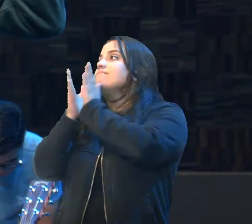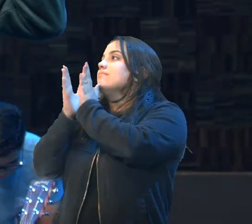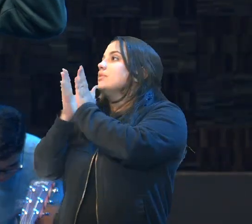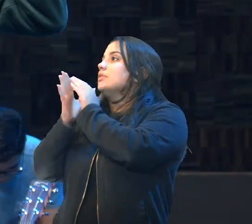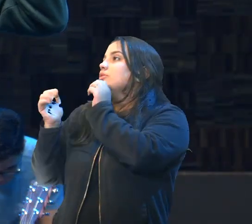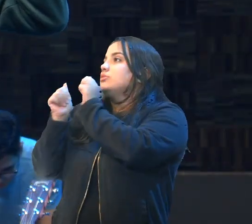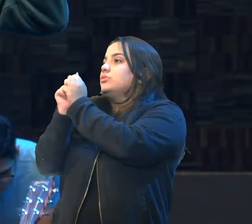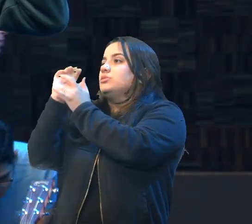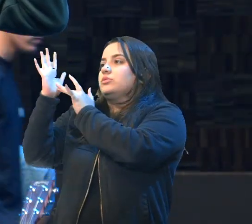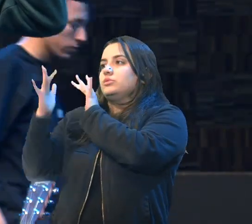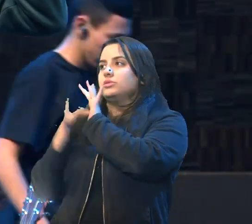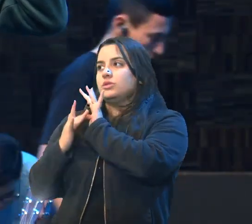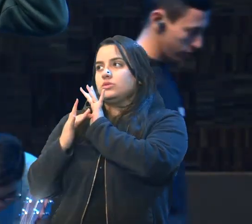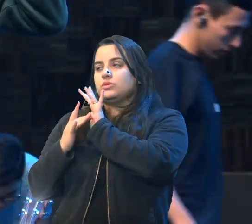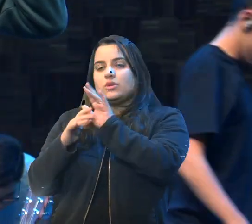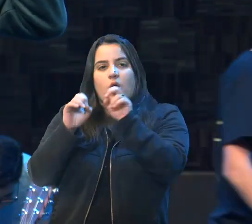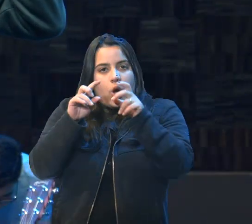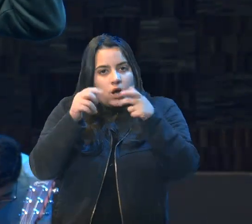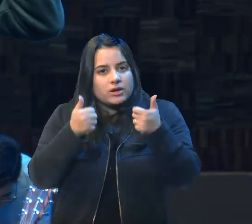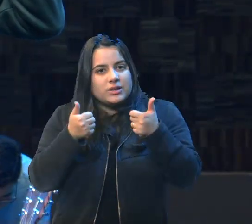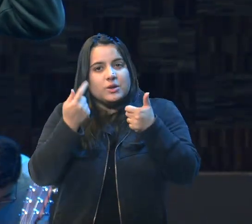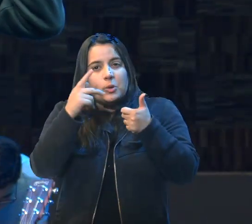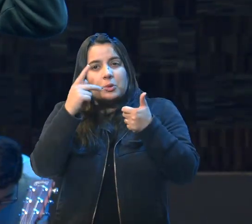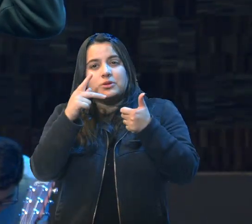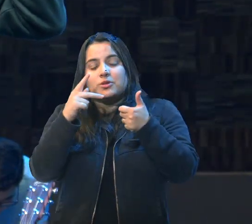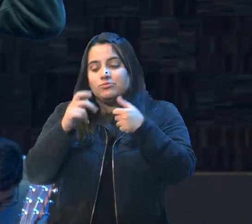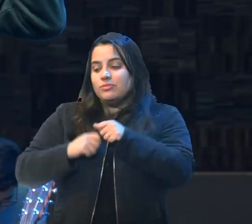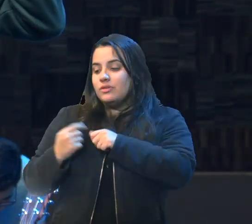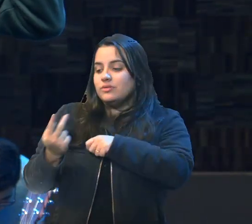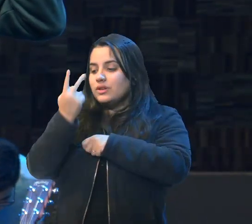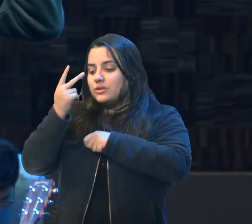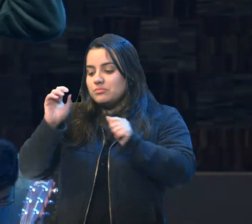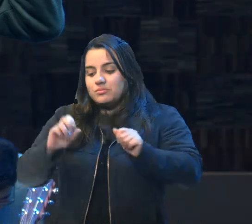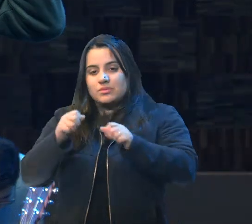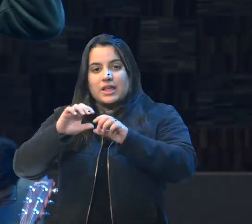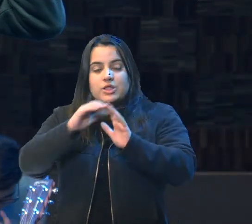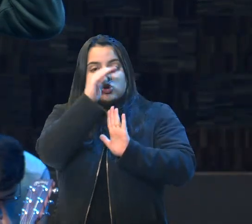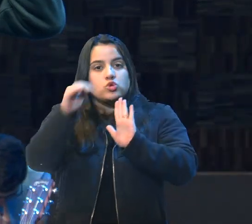Jesus. Derrama o seu perfume para Jesus agora.